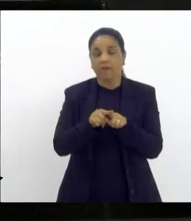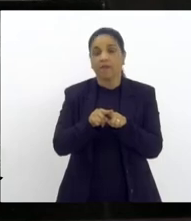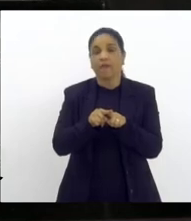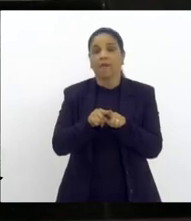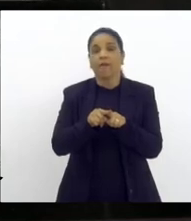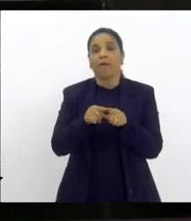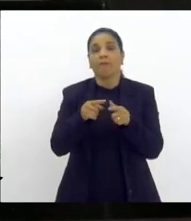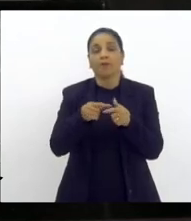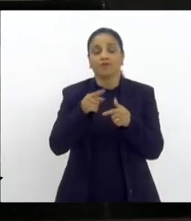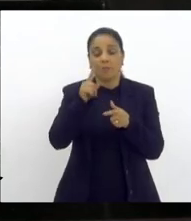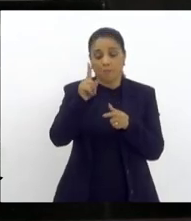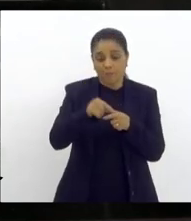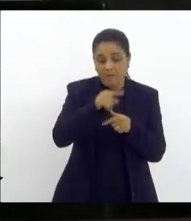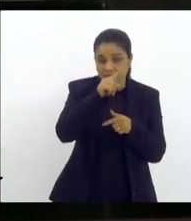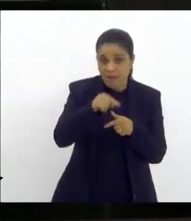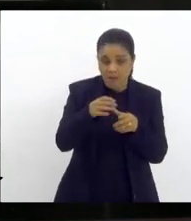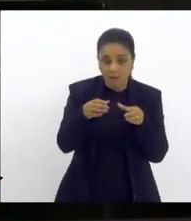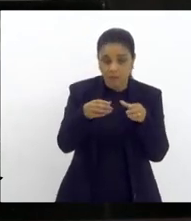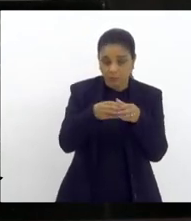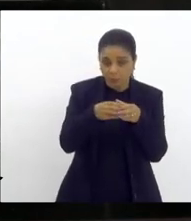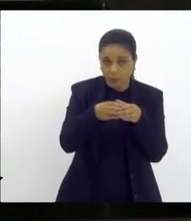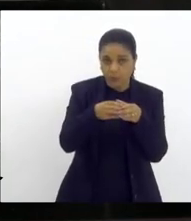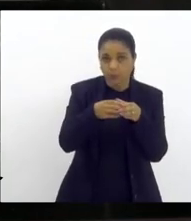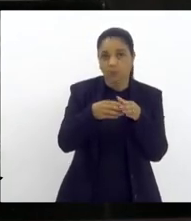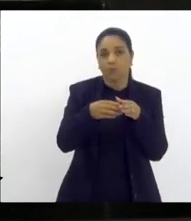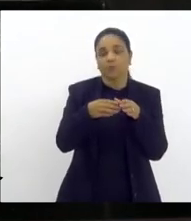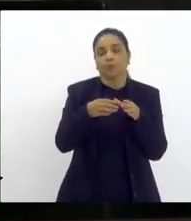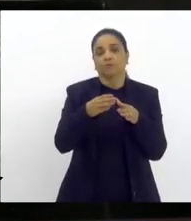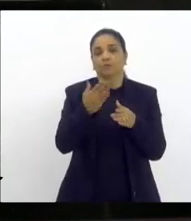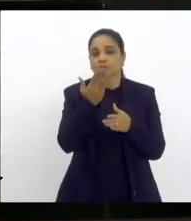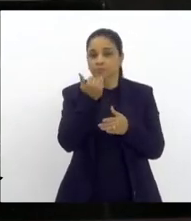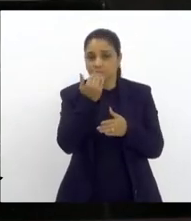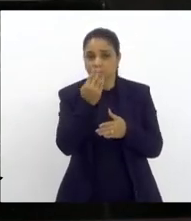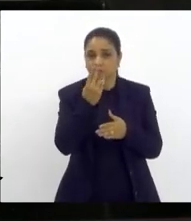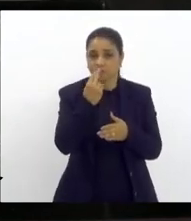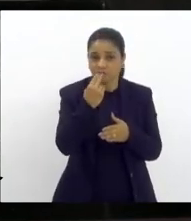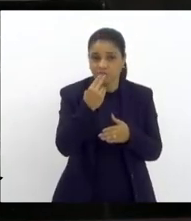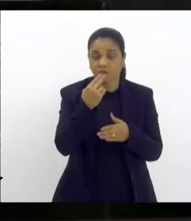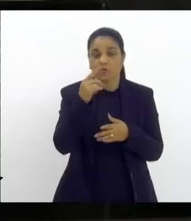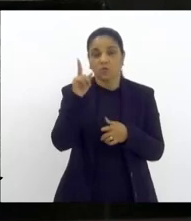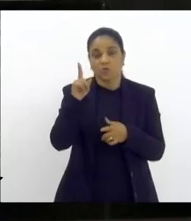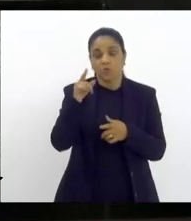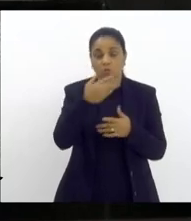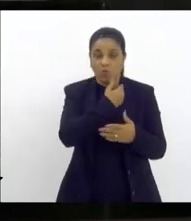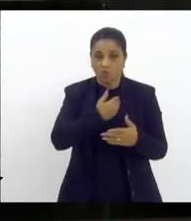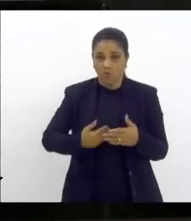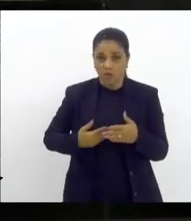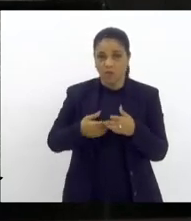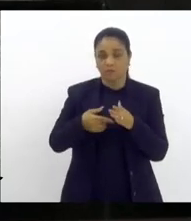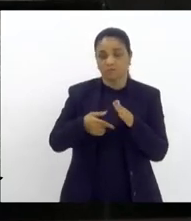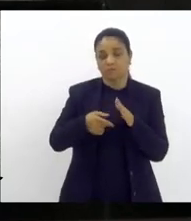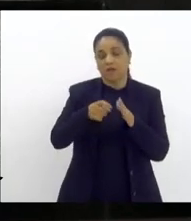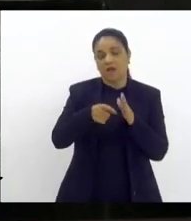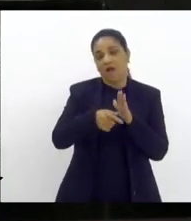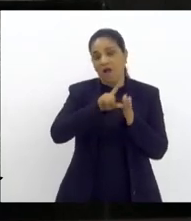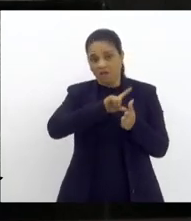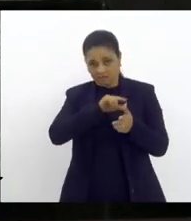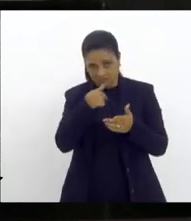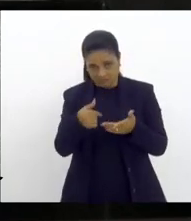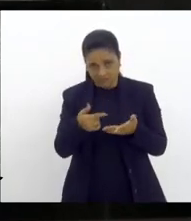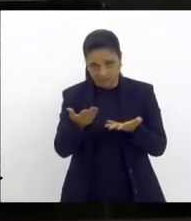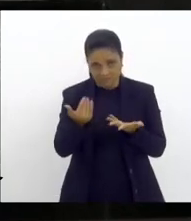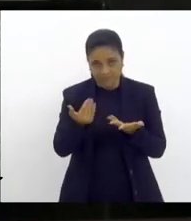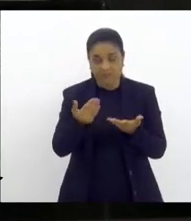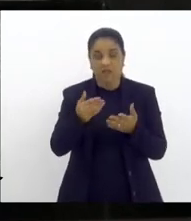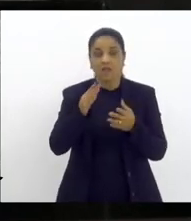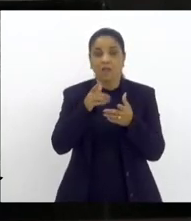destituída no governo anterior por uma falta de atenção e prioridade a maioria da